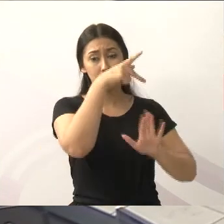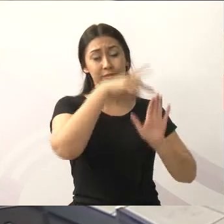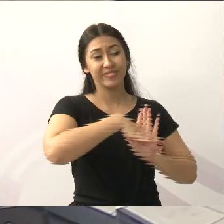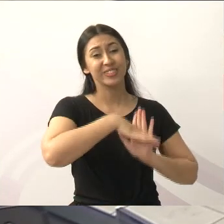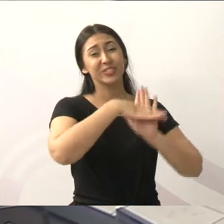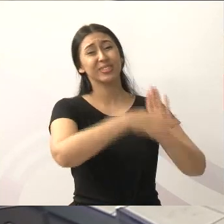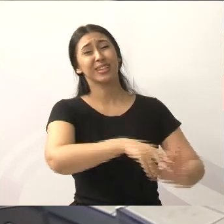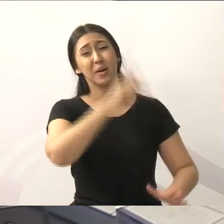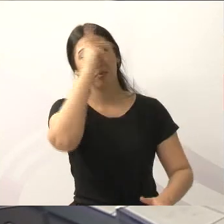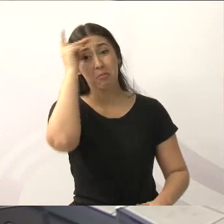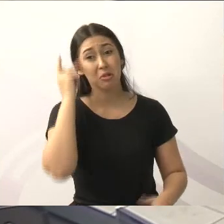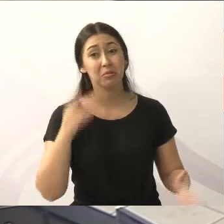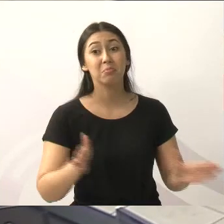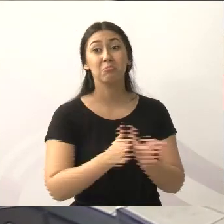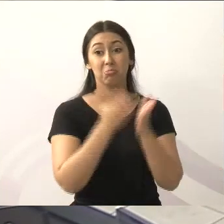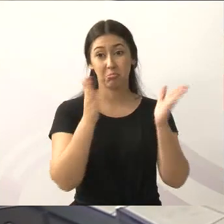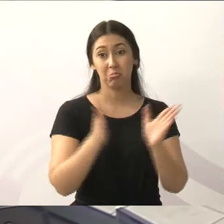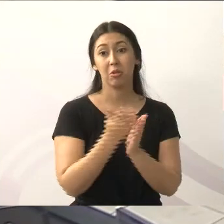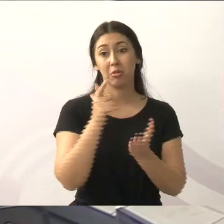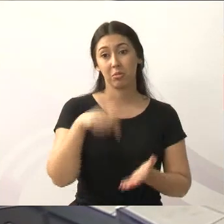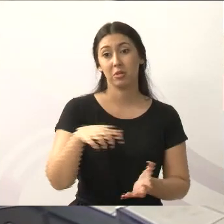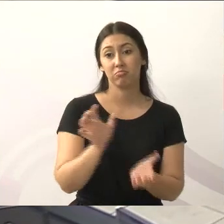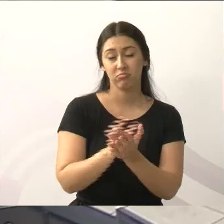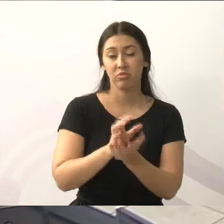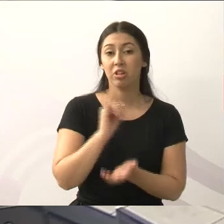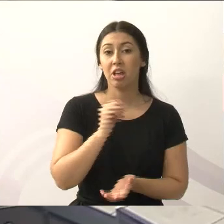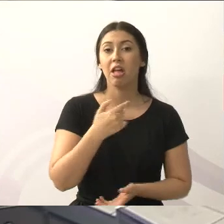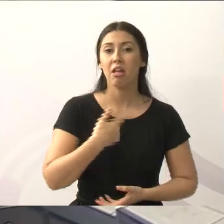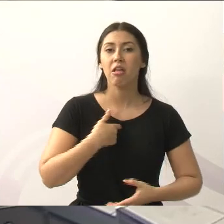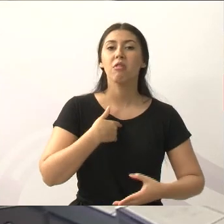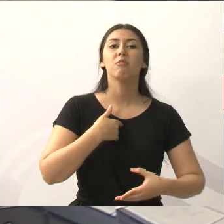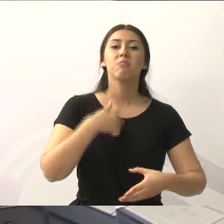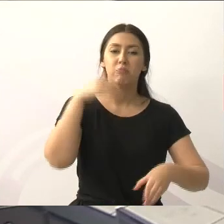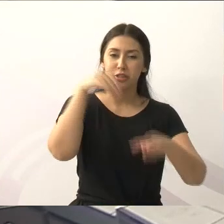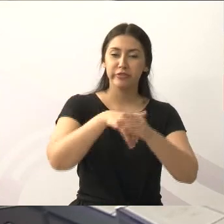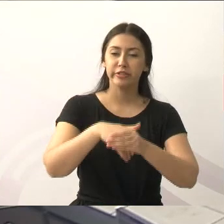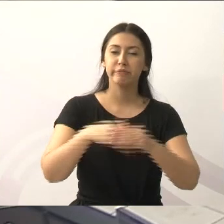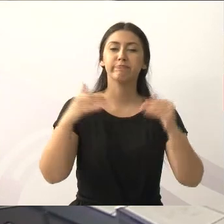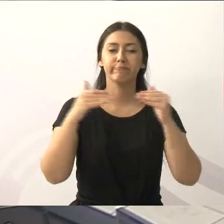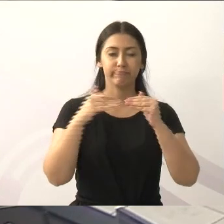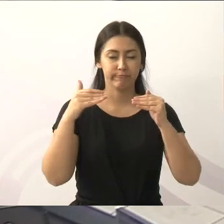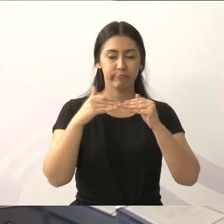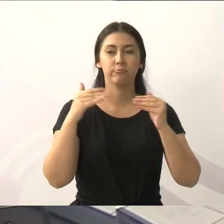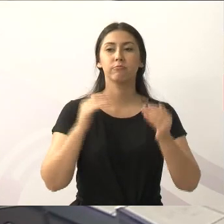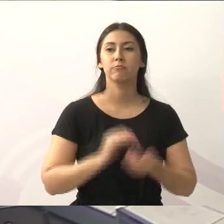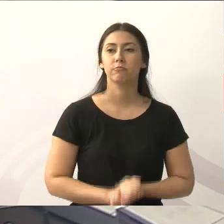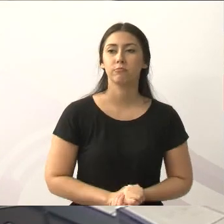pessoal mais carente da nossa cidade de Jacareí. Meu voto é favorável.